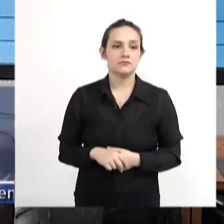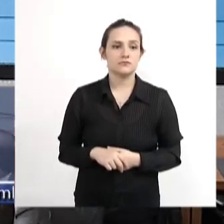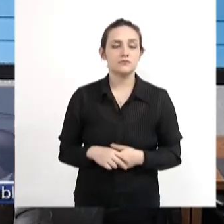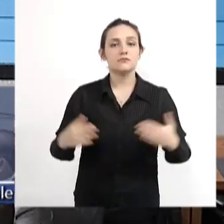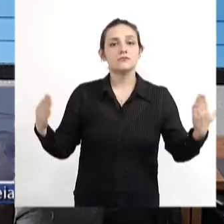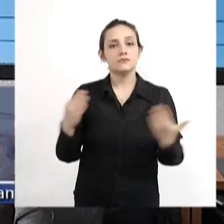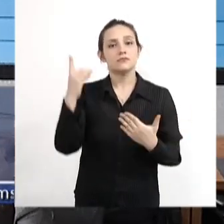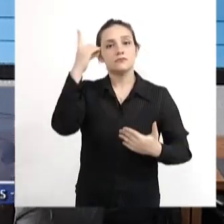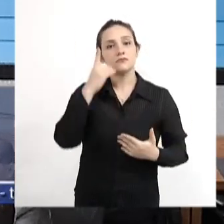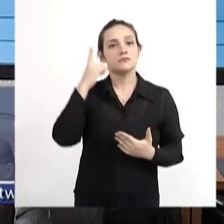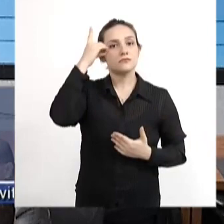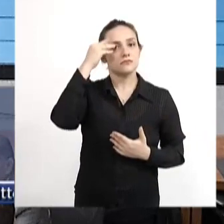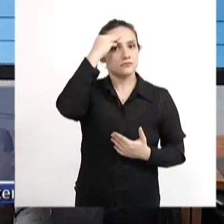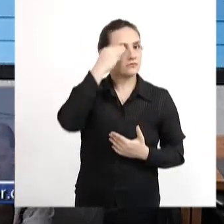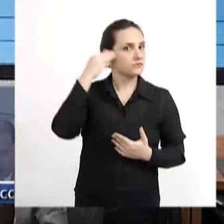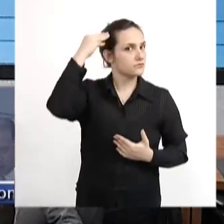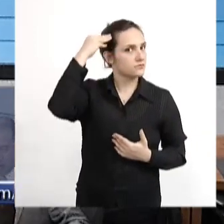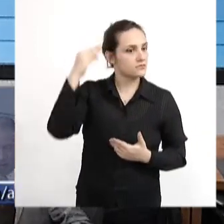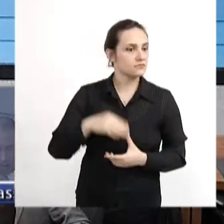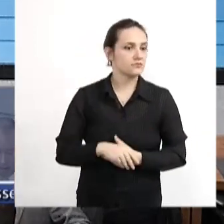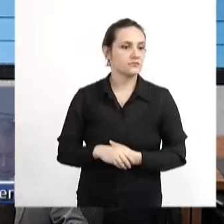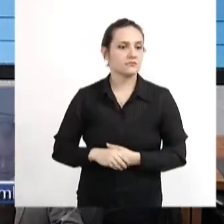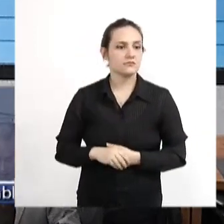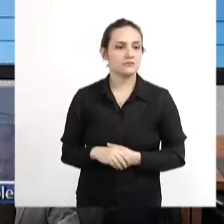Com a palavra, o deputado Evander Vendramini.